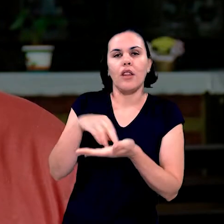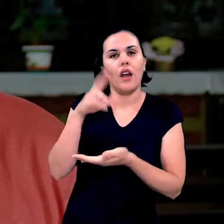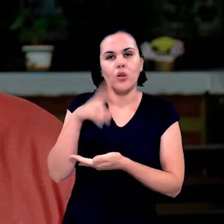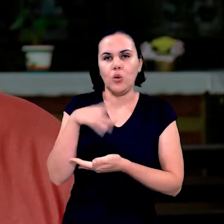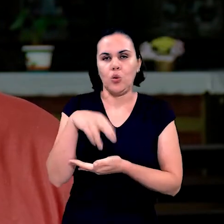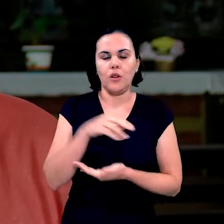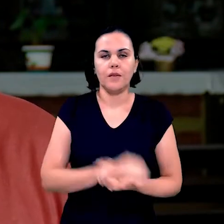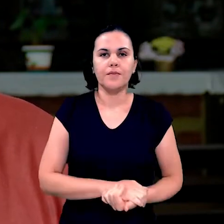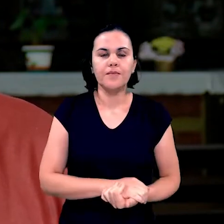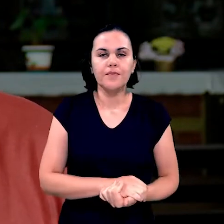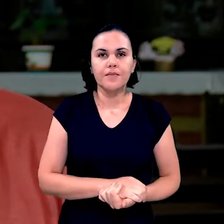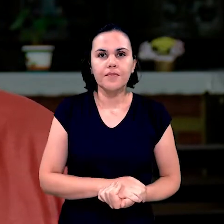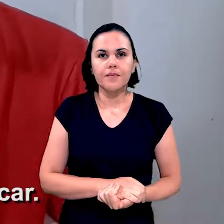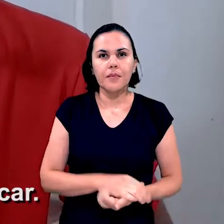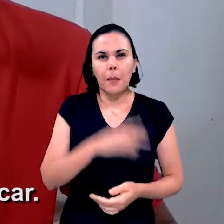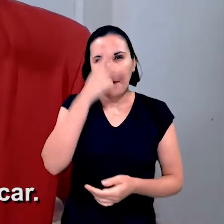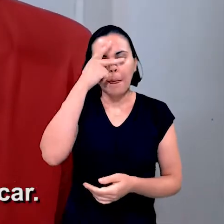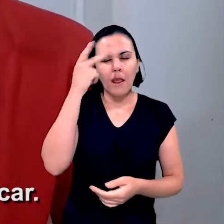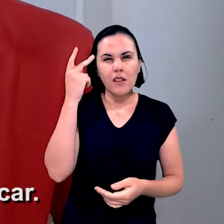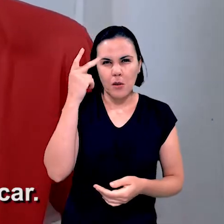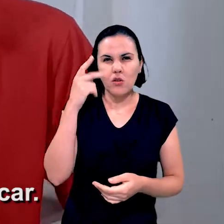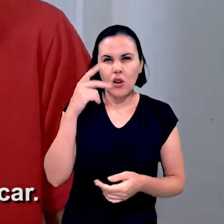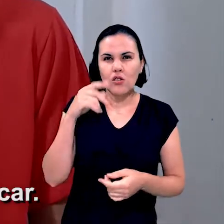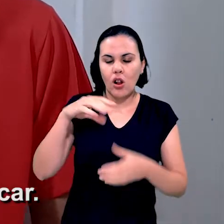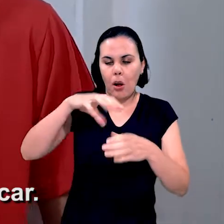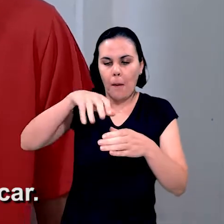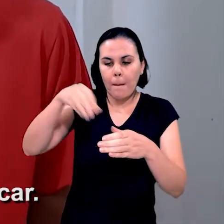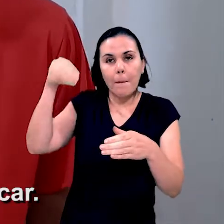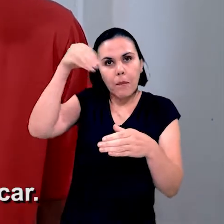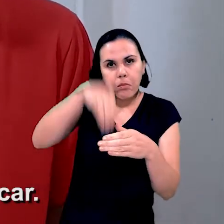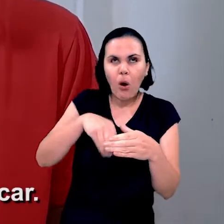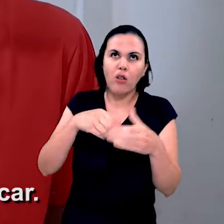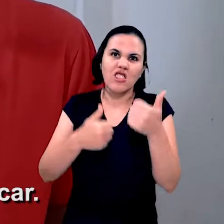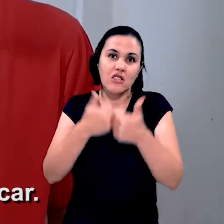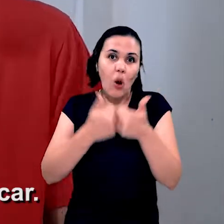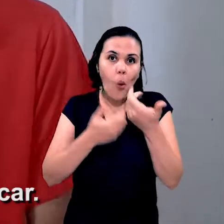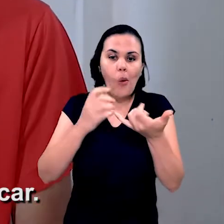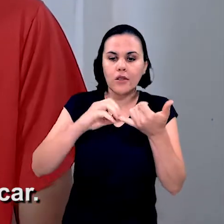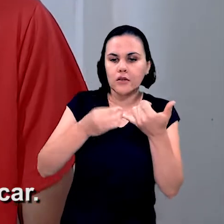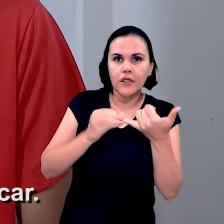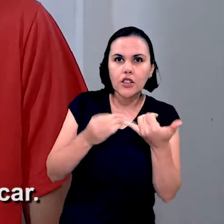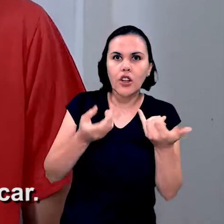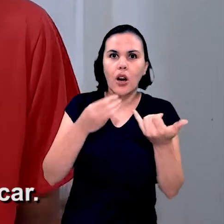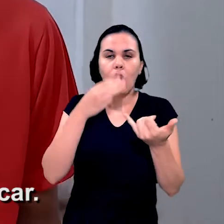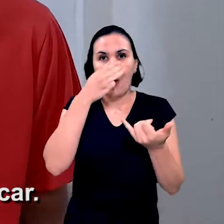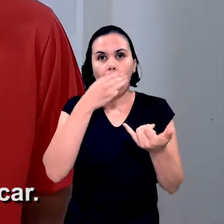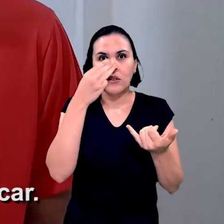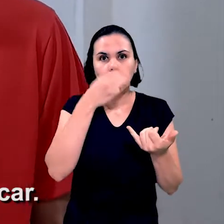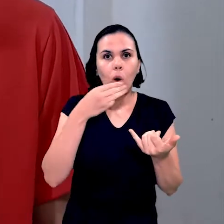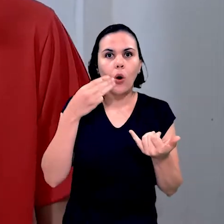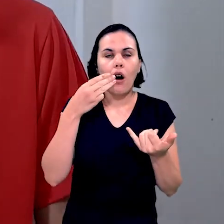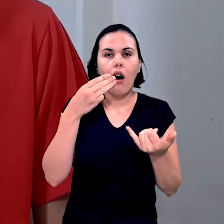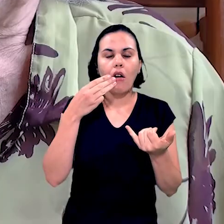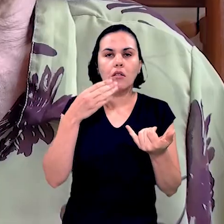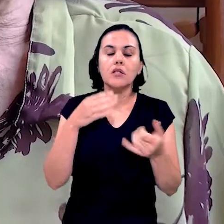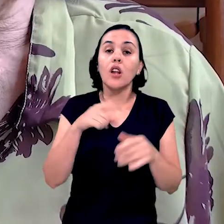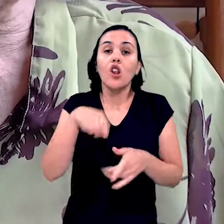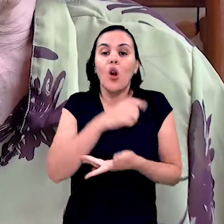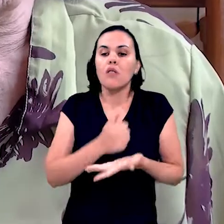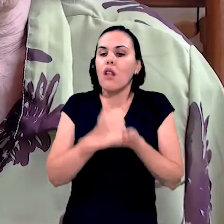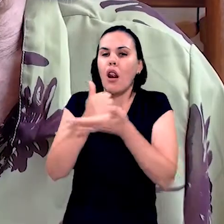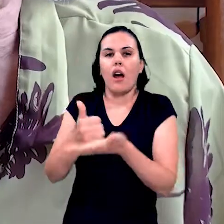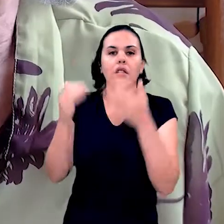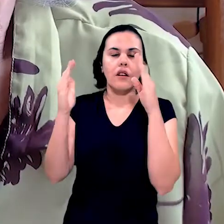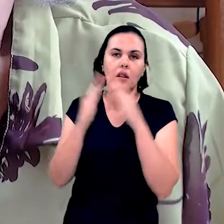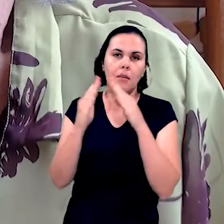de alimento, sempre vai ter fartura. O pessoal coloca nos potes de mantimentos, pode ser no pote de arroz, pote de feijão, no pote de açúcar. A gente